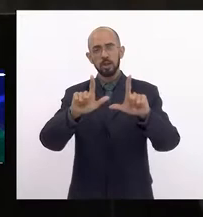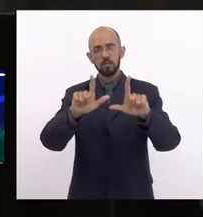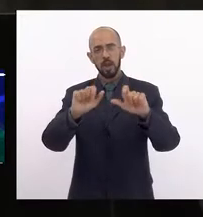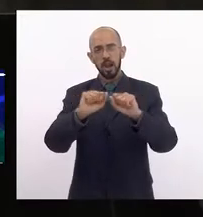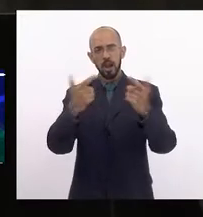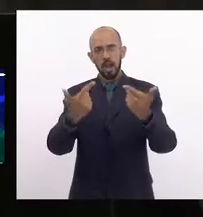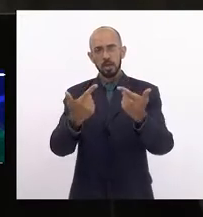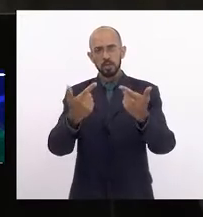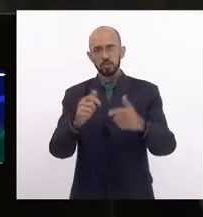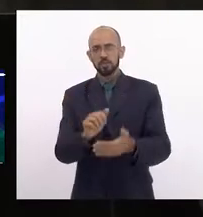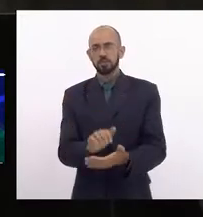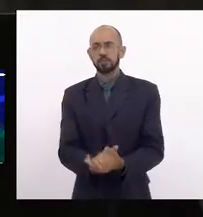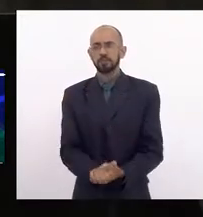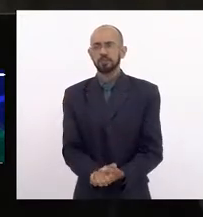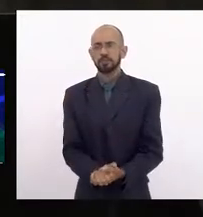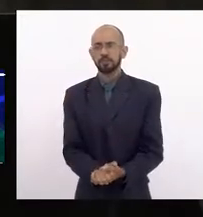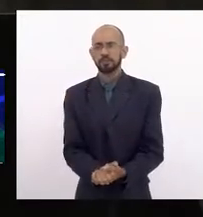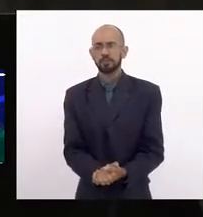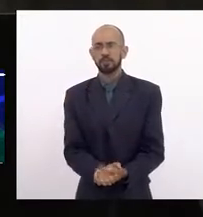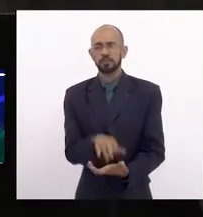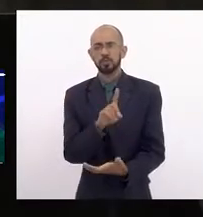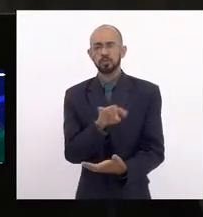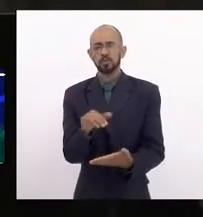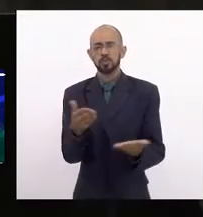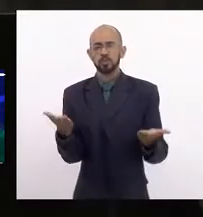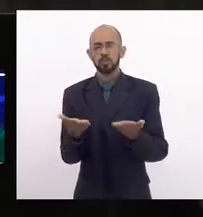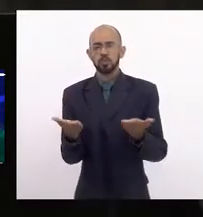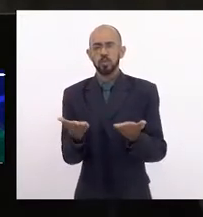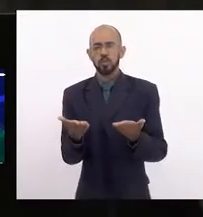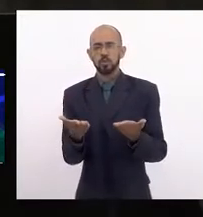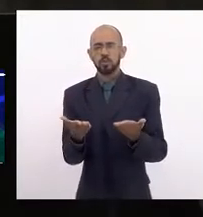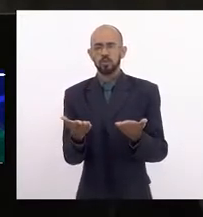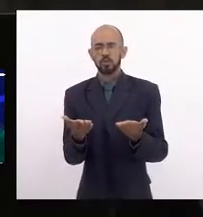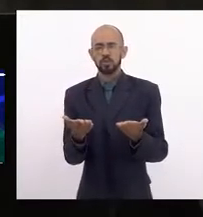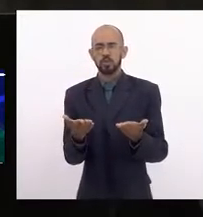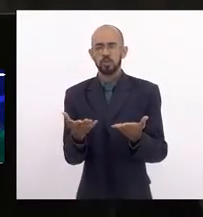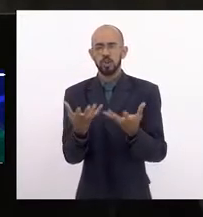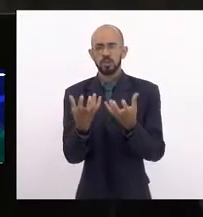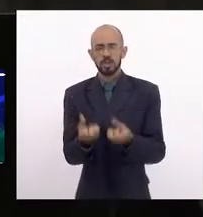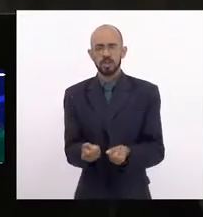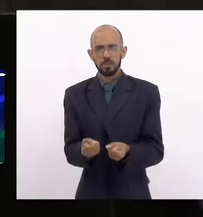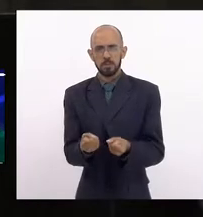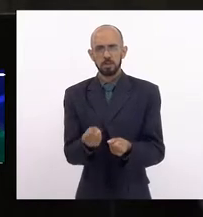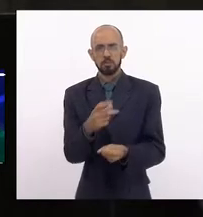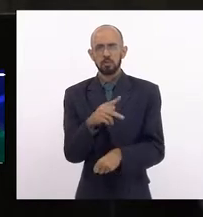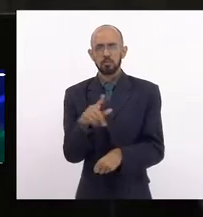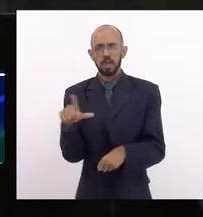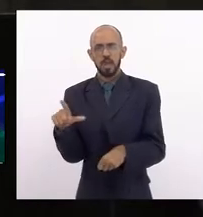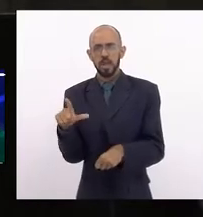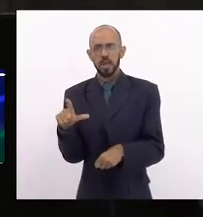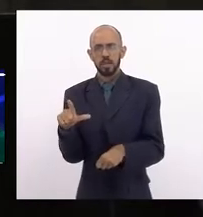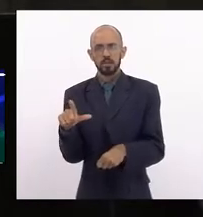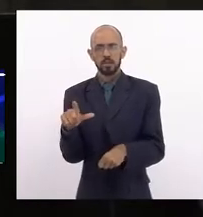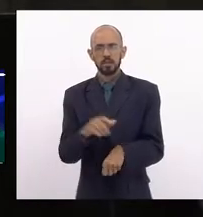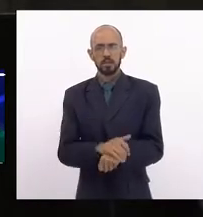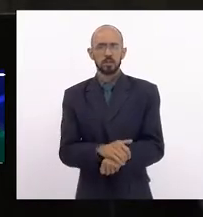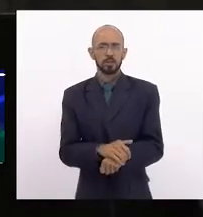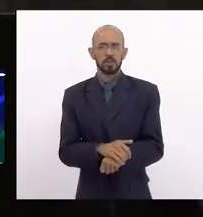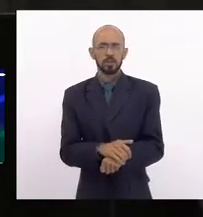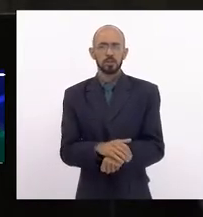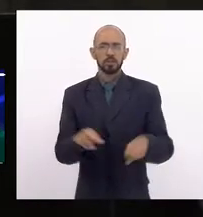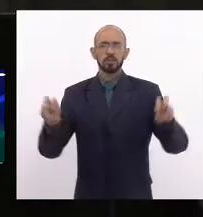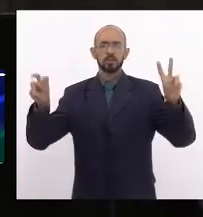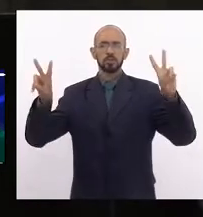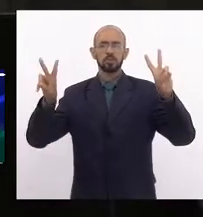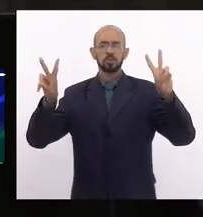nós no dia de hoje recebemos na pauta da sessão ordinária um projeto que venho com o